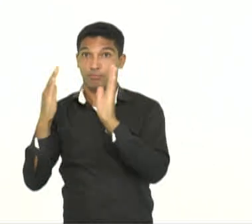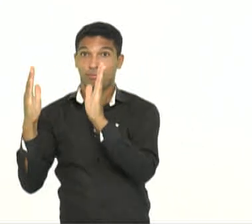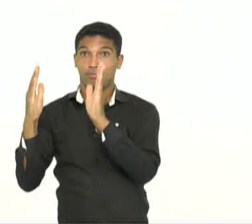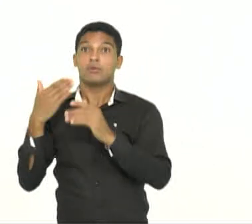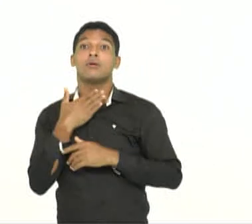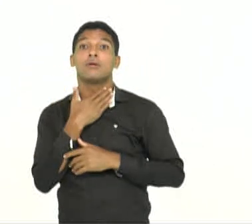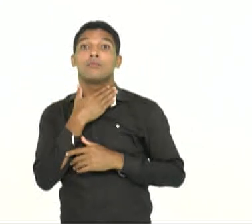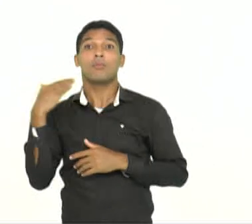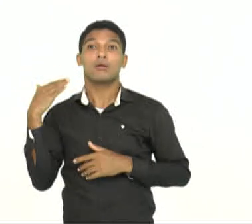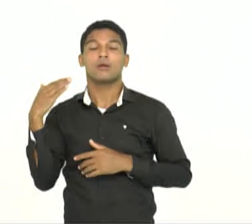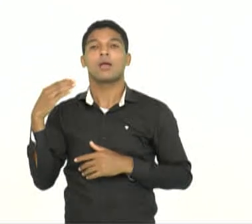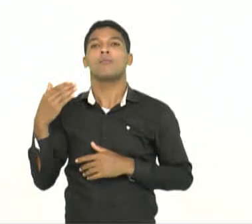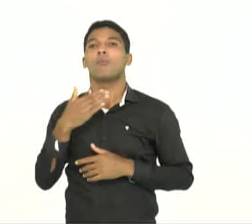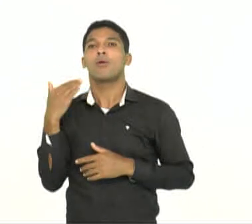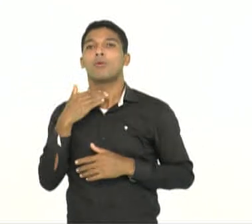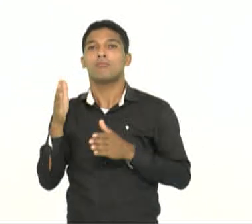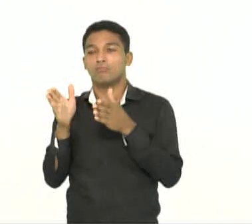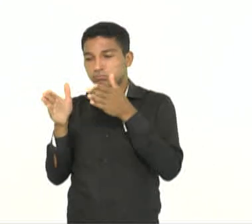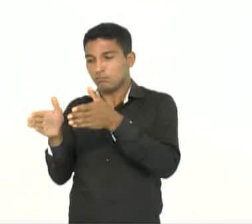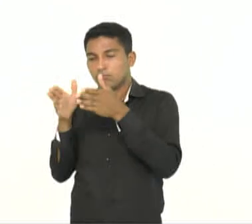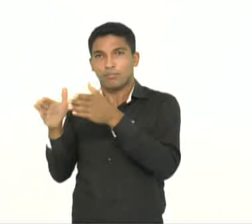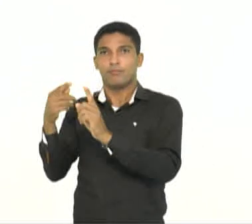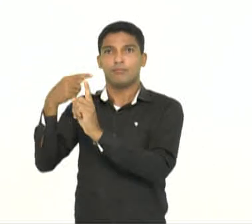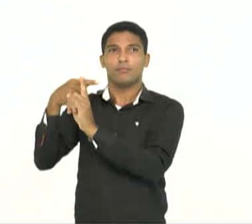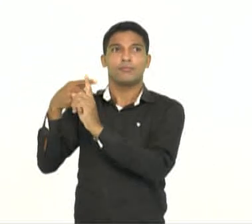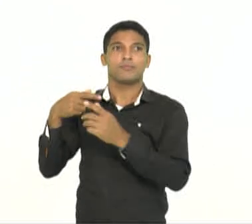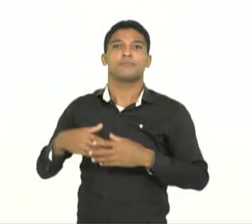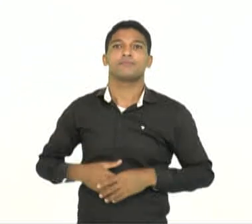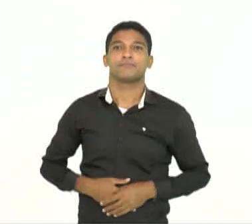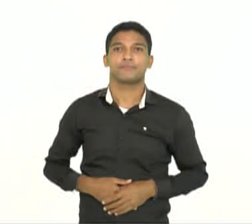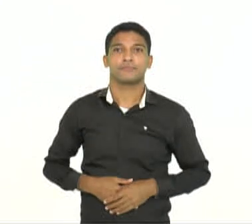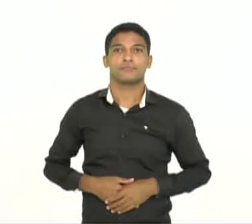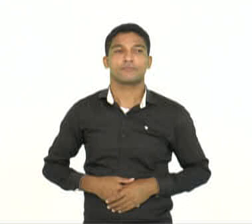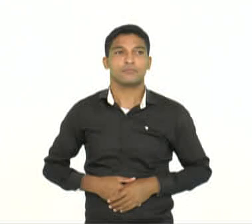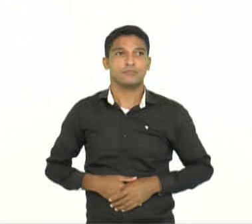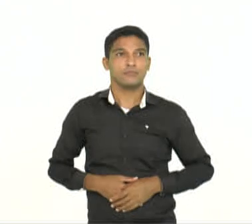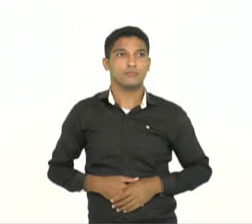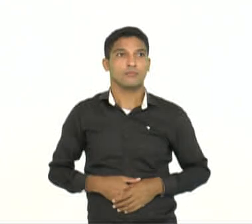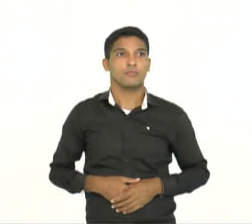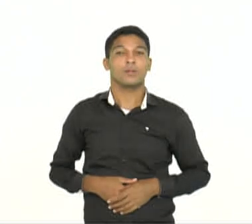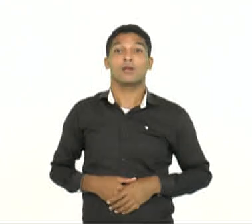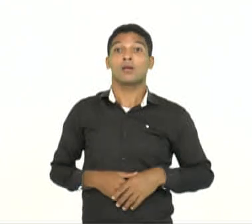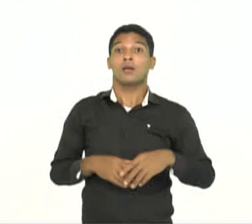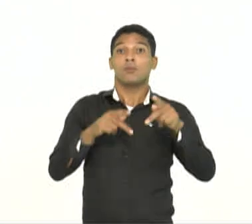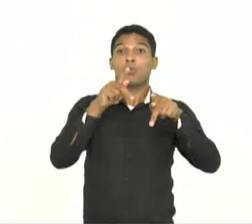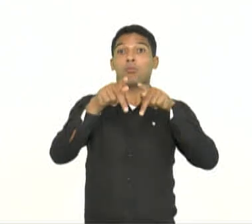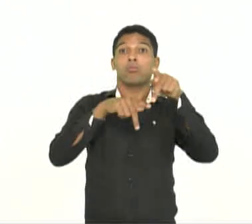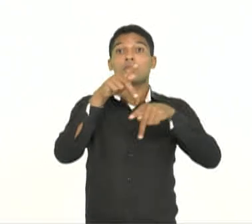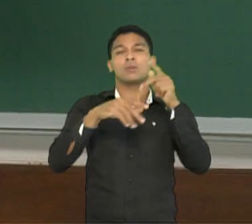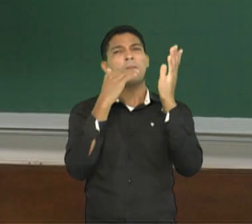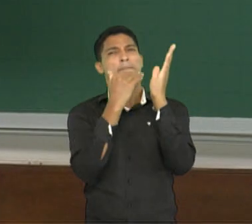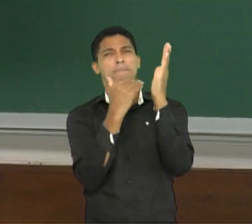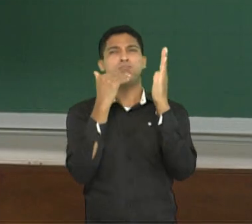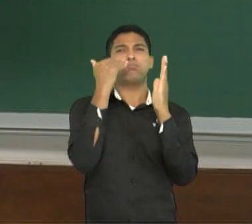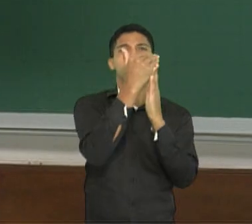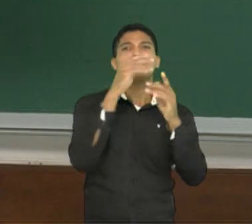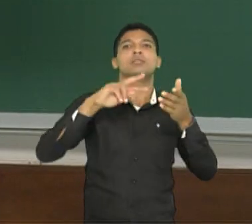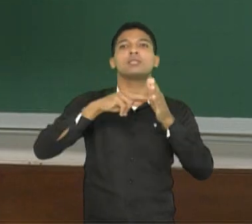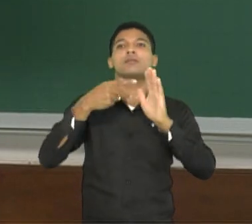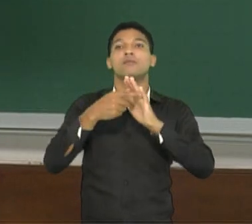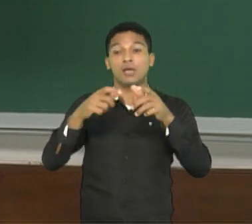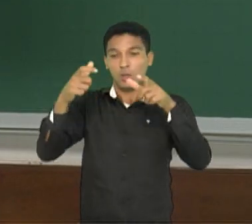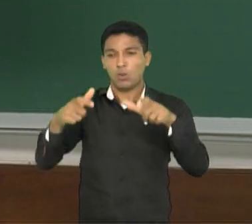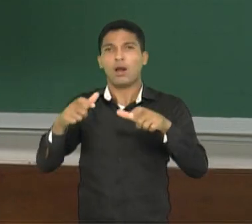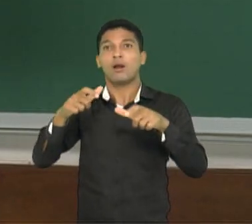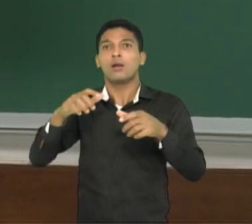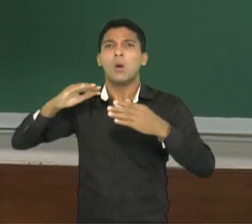da população. População absoluta é o total de habitantes de um determinado espaço. População relativa é a relação entre o número